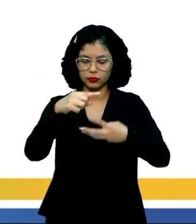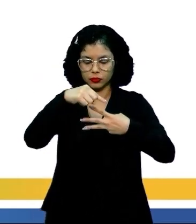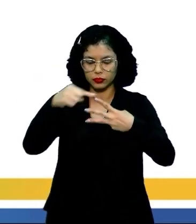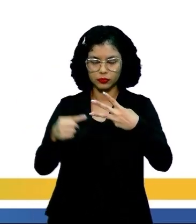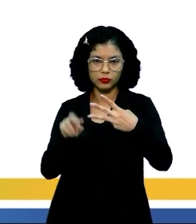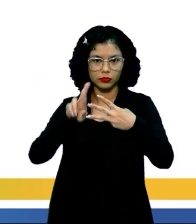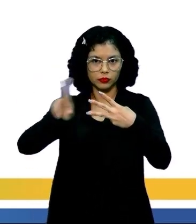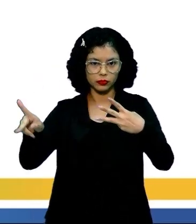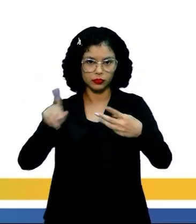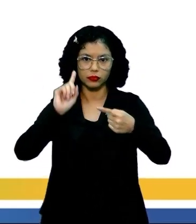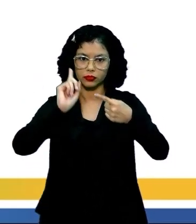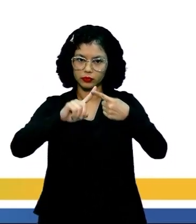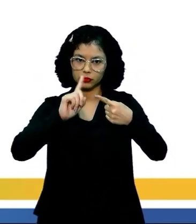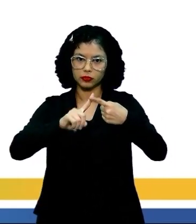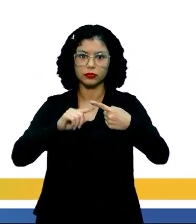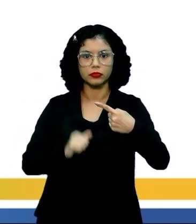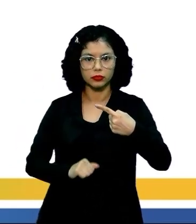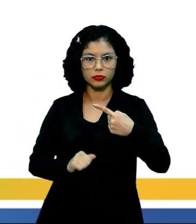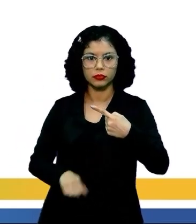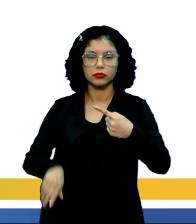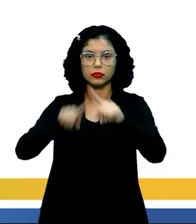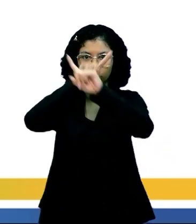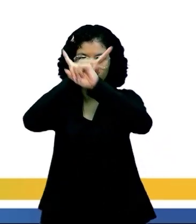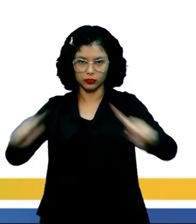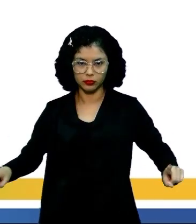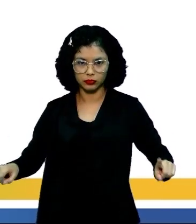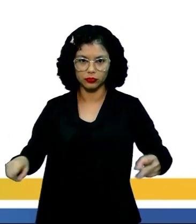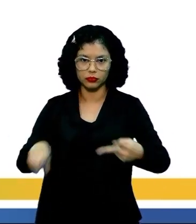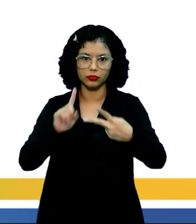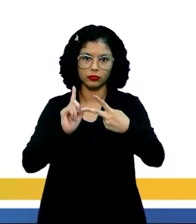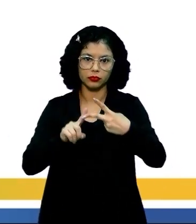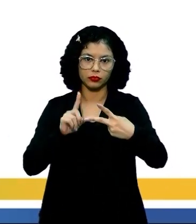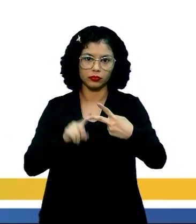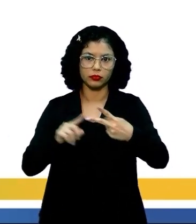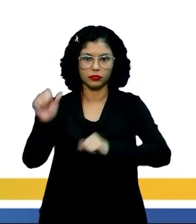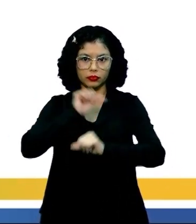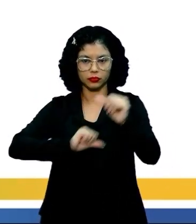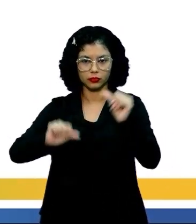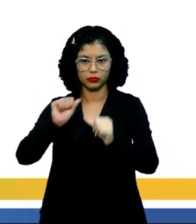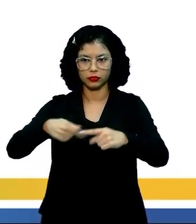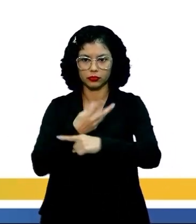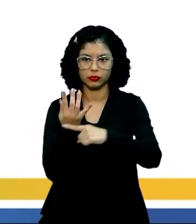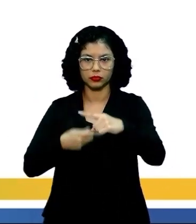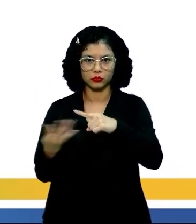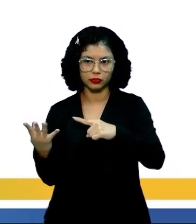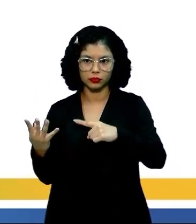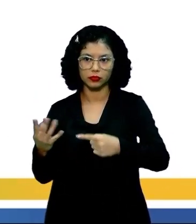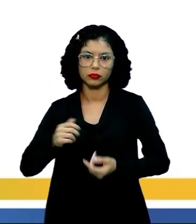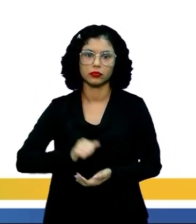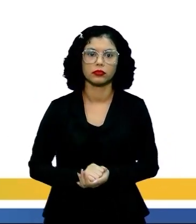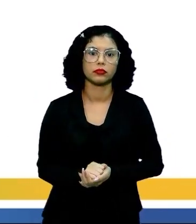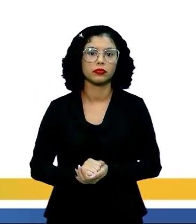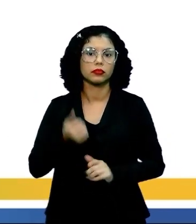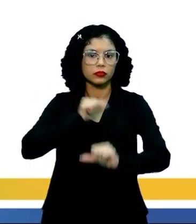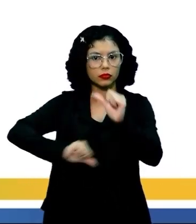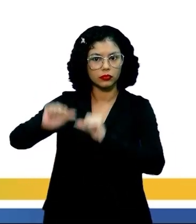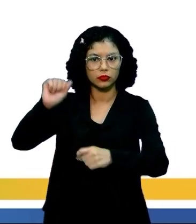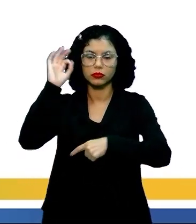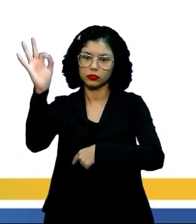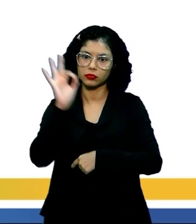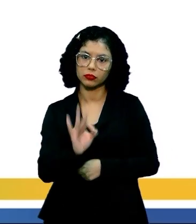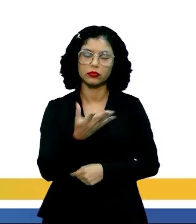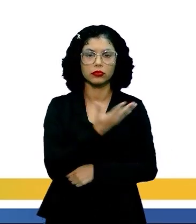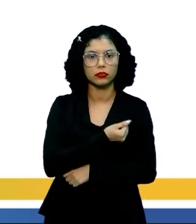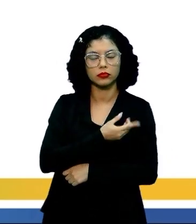situações distintas. A primeira, regra de 3, ou transformação de porcentagem em fração, ou a transformação